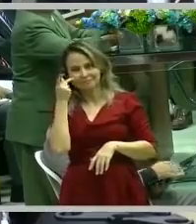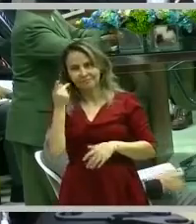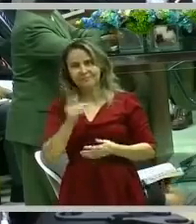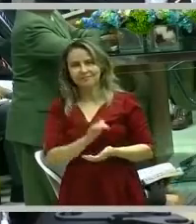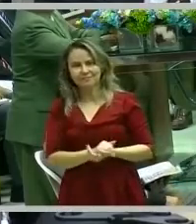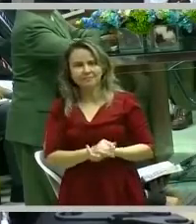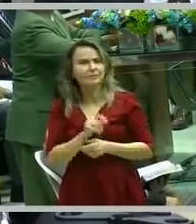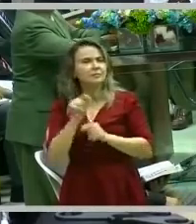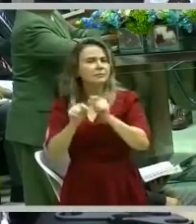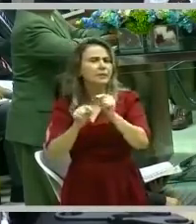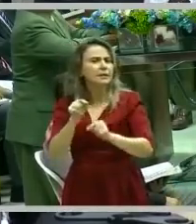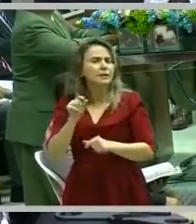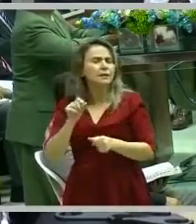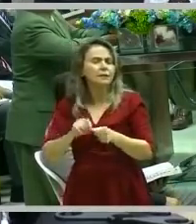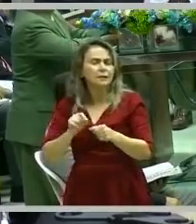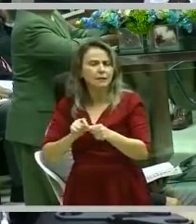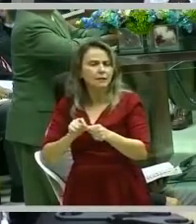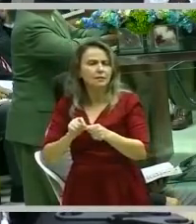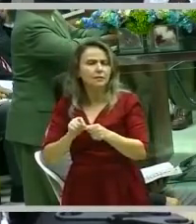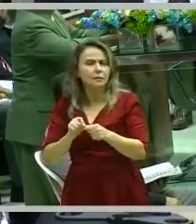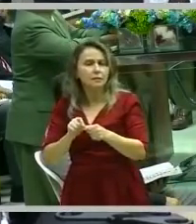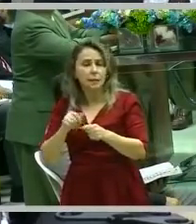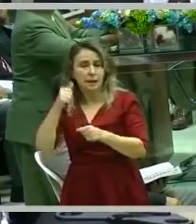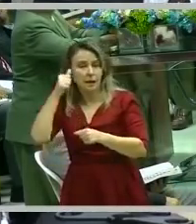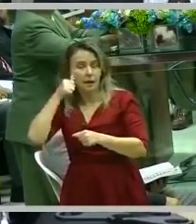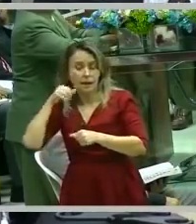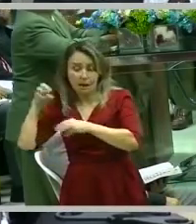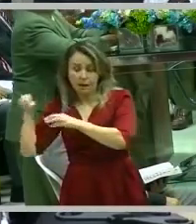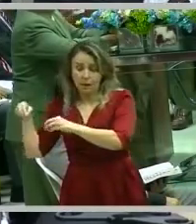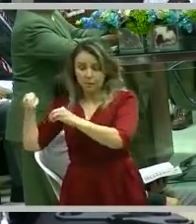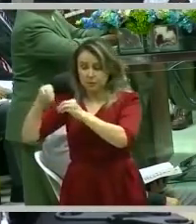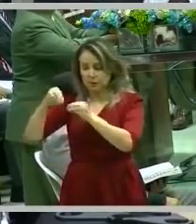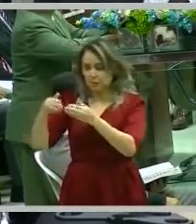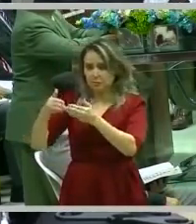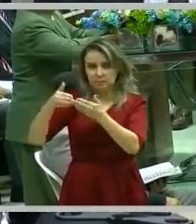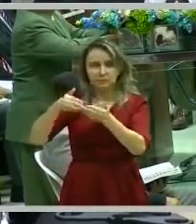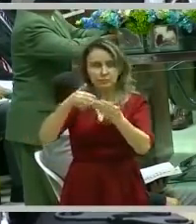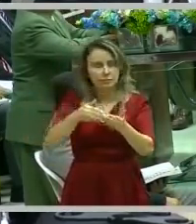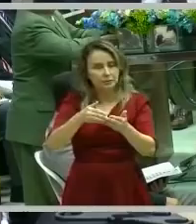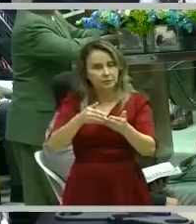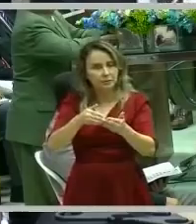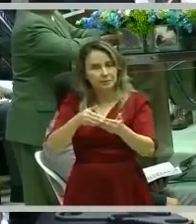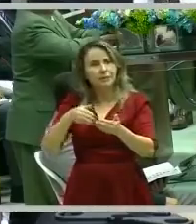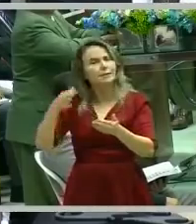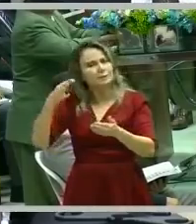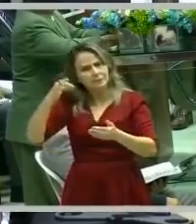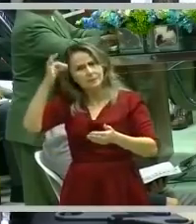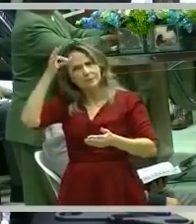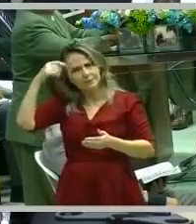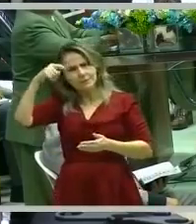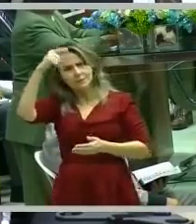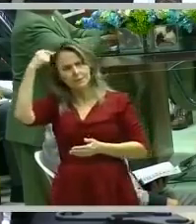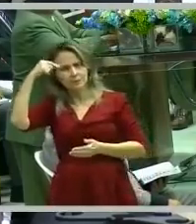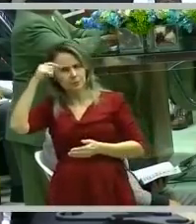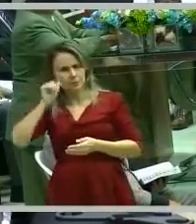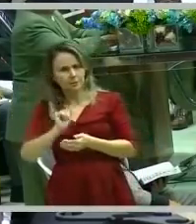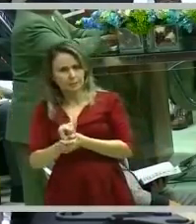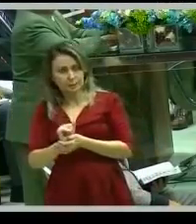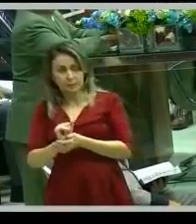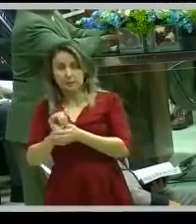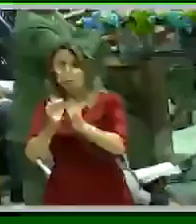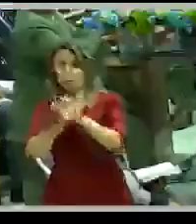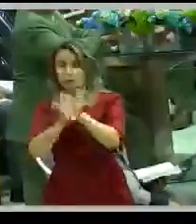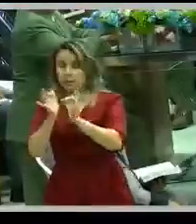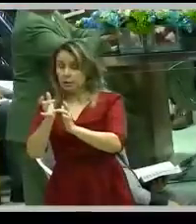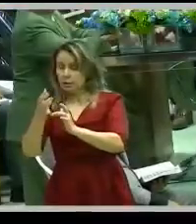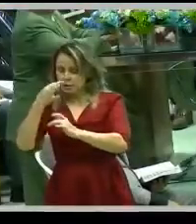Quem foi que fez essa mulher sair de lá de Belém do Pará? Quem foi que fez? O Espírito Santo que se apoderou dela, irmão. Quando Jesus batiza, quando é